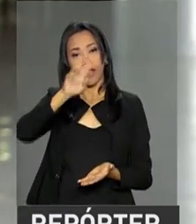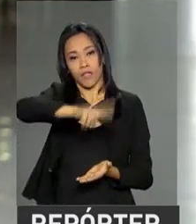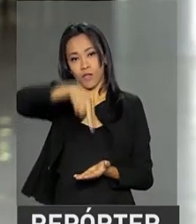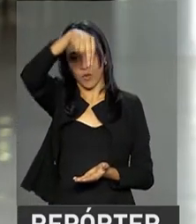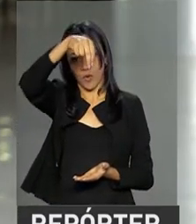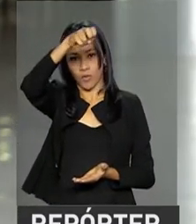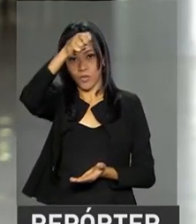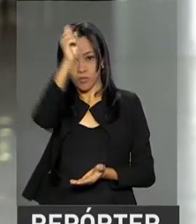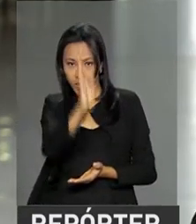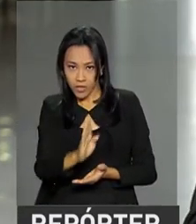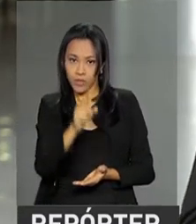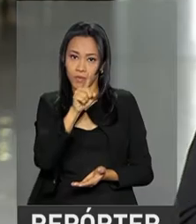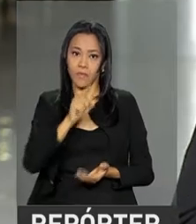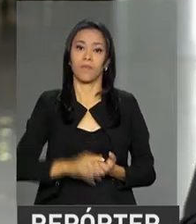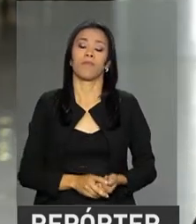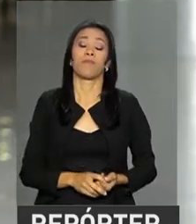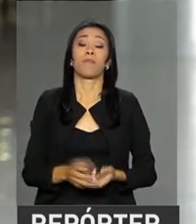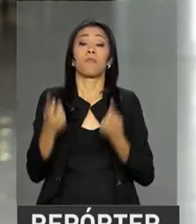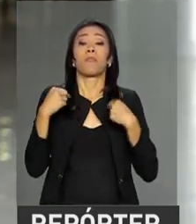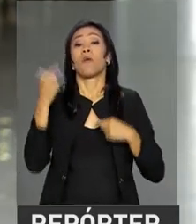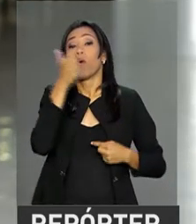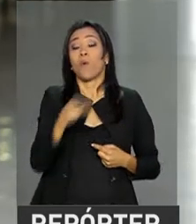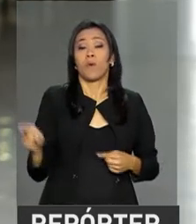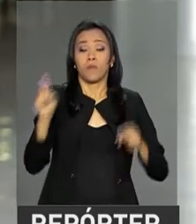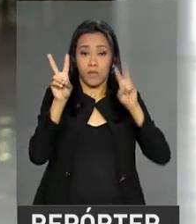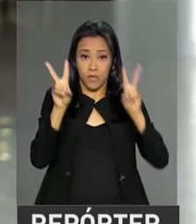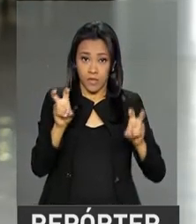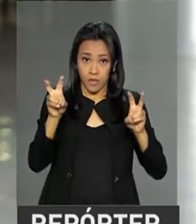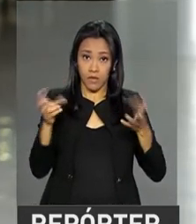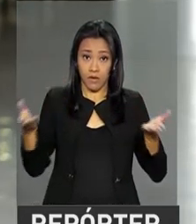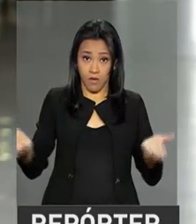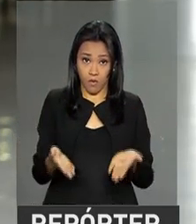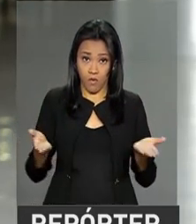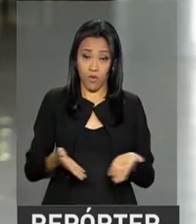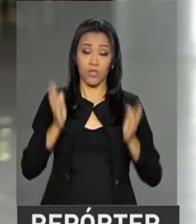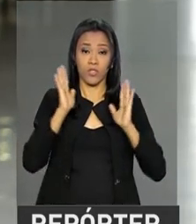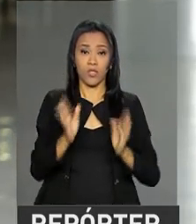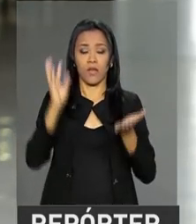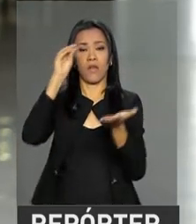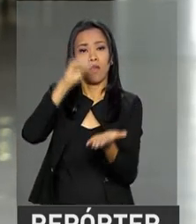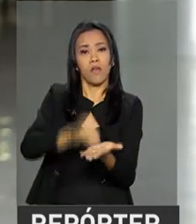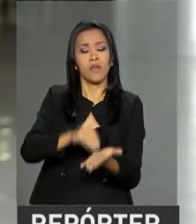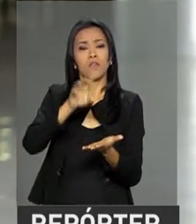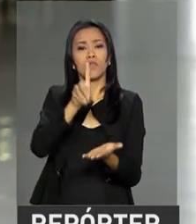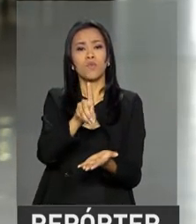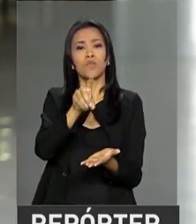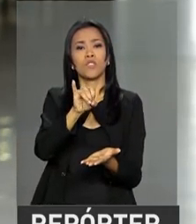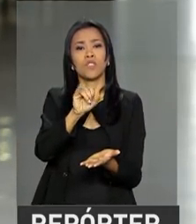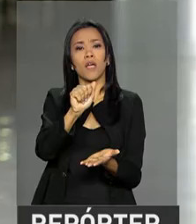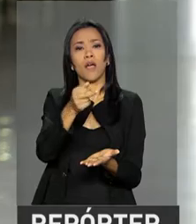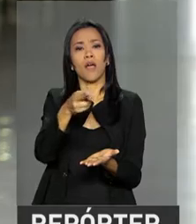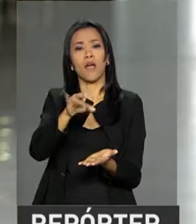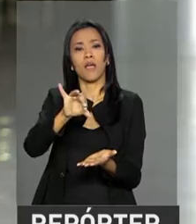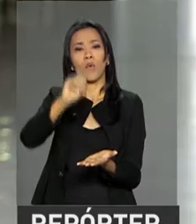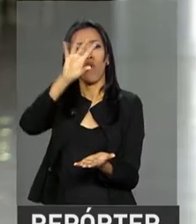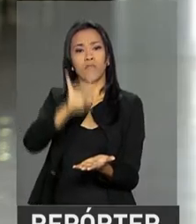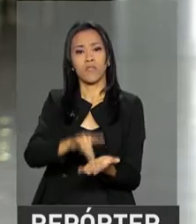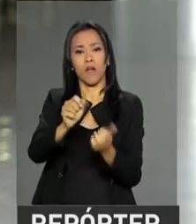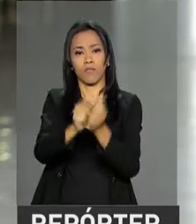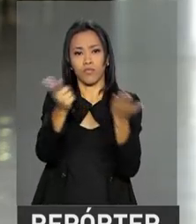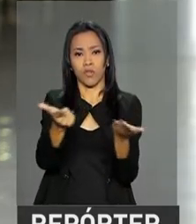você falou agora eu vou falar um pouquinho de um outro assunto olha só hoje foi publicada no diário oficial da união a sanção